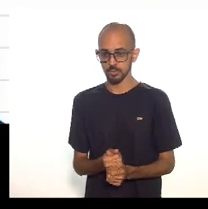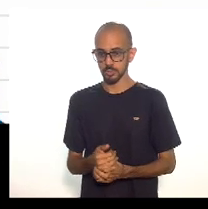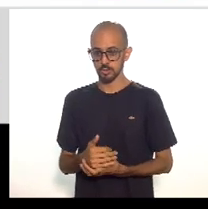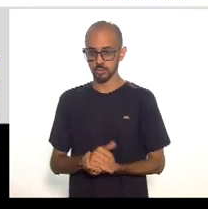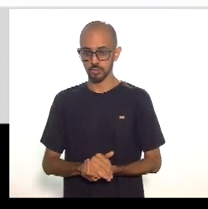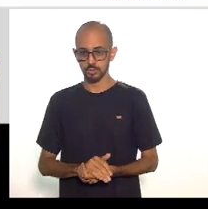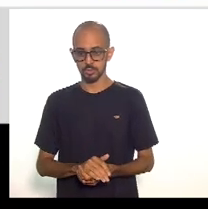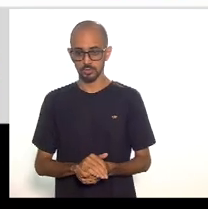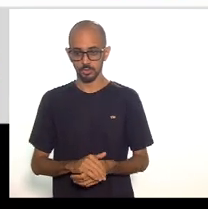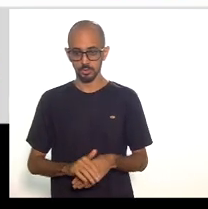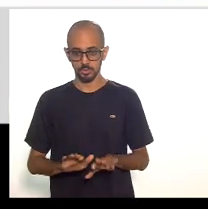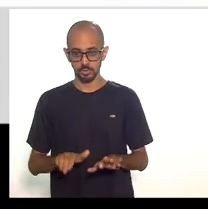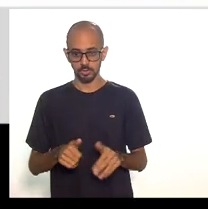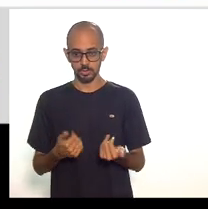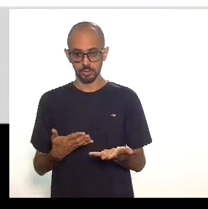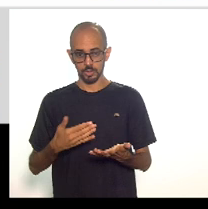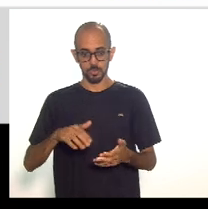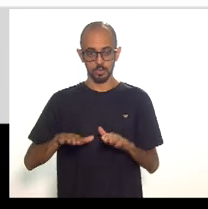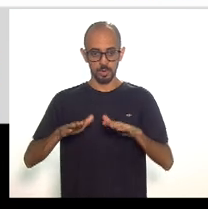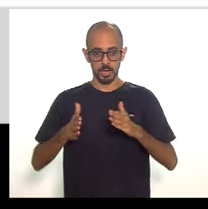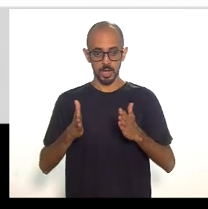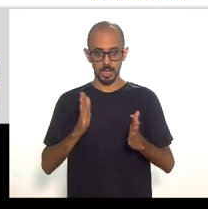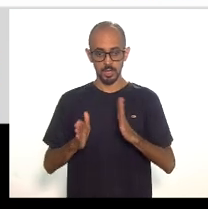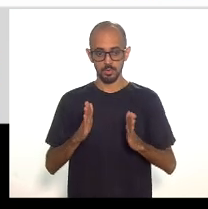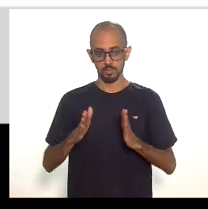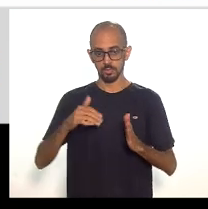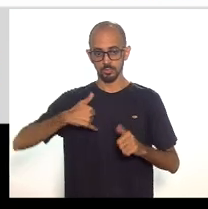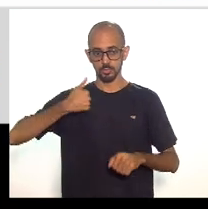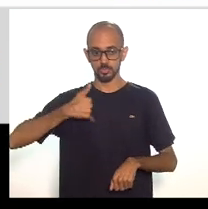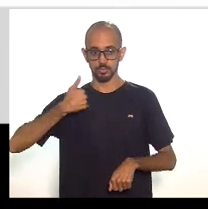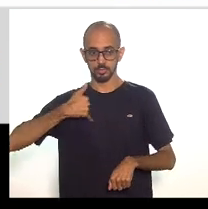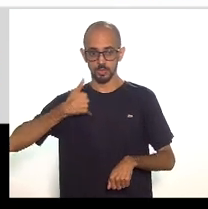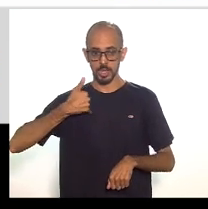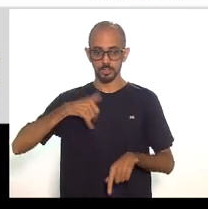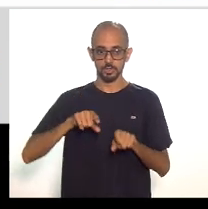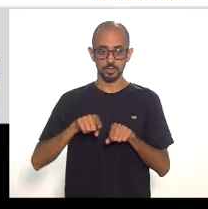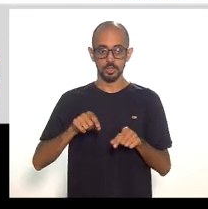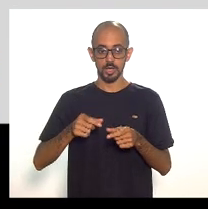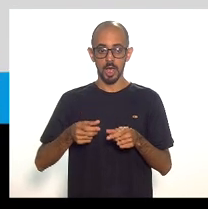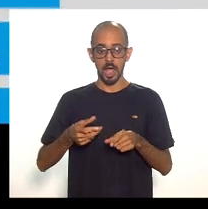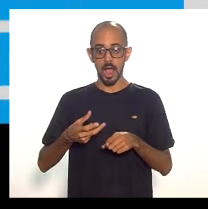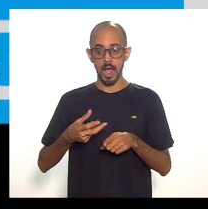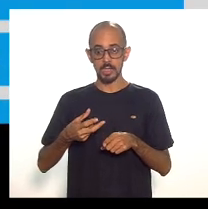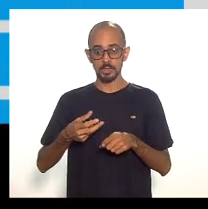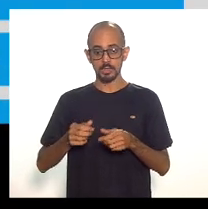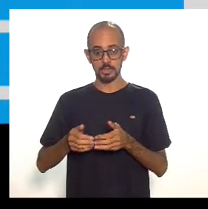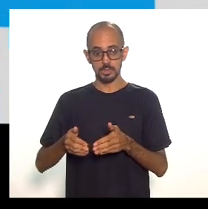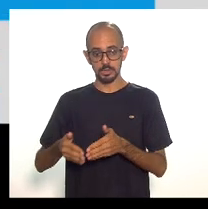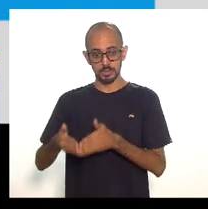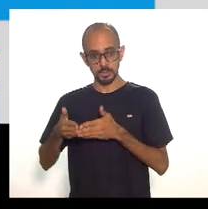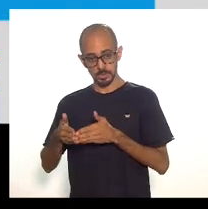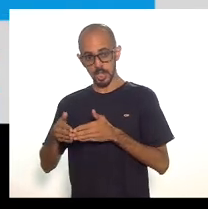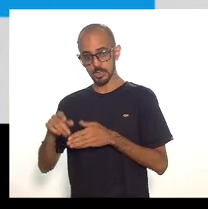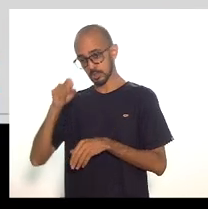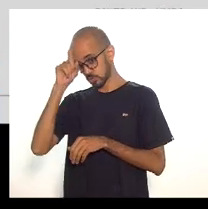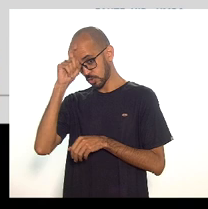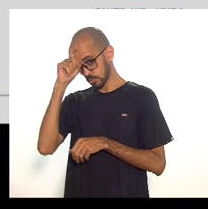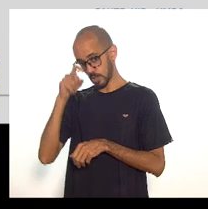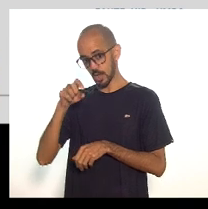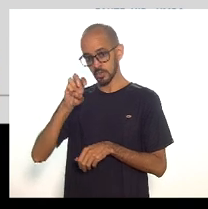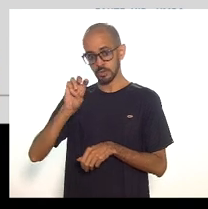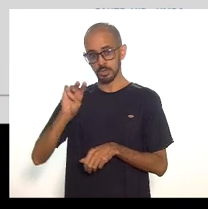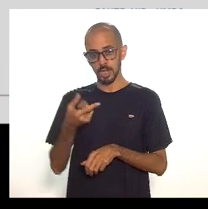A faixa etária desses pacientes internados, as altas hospitalares, foram 3.115 altas hospitalares no Ronaldo